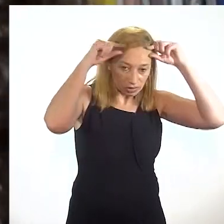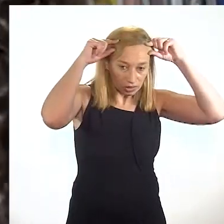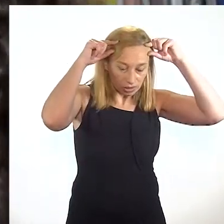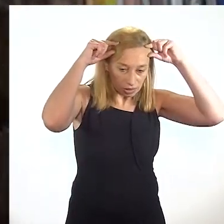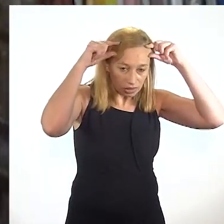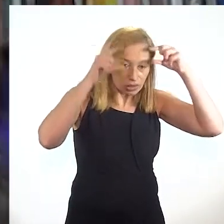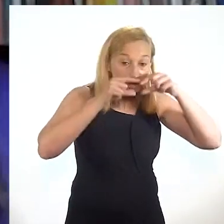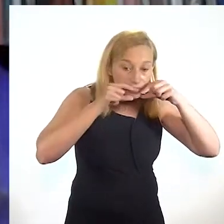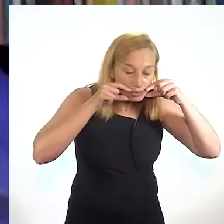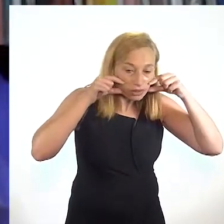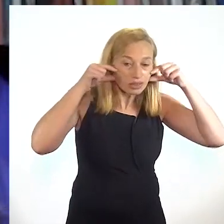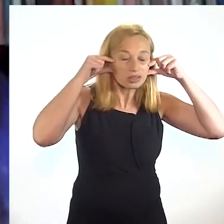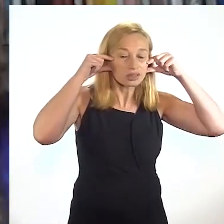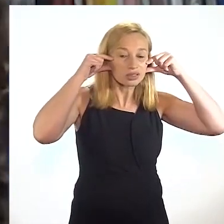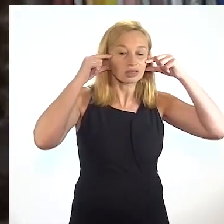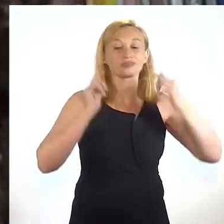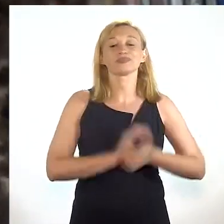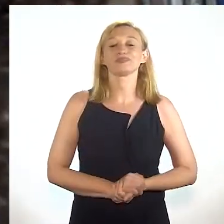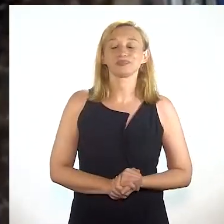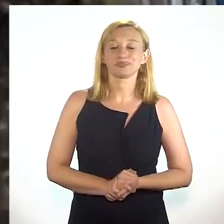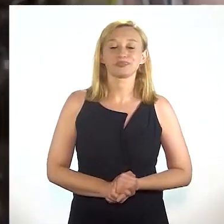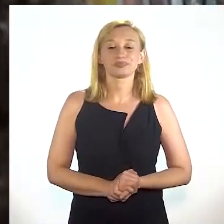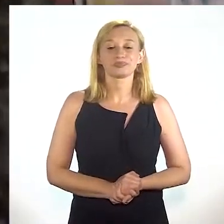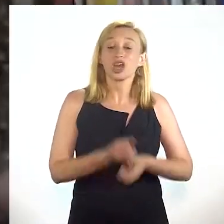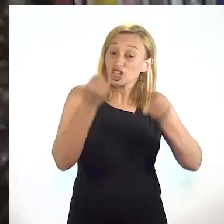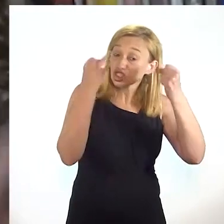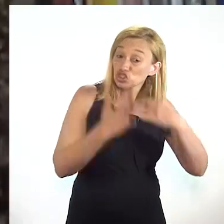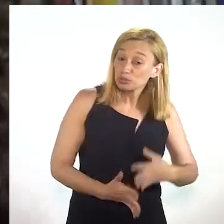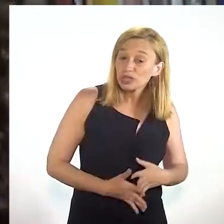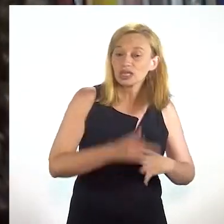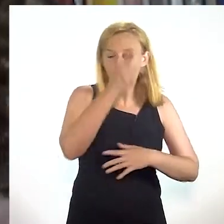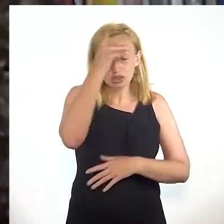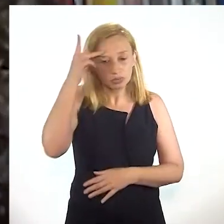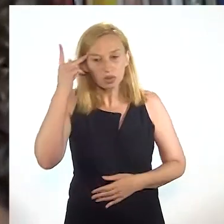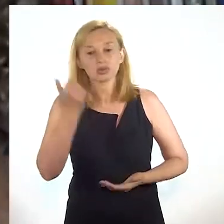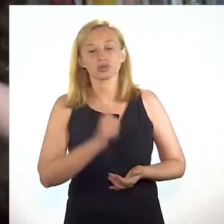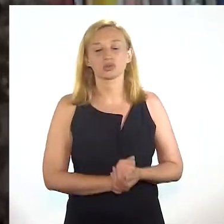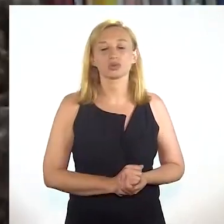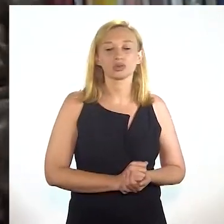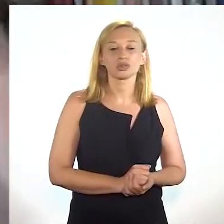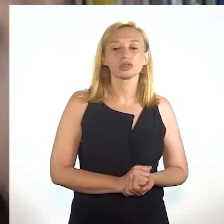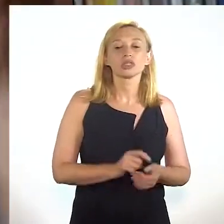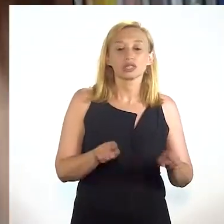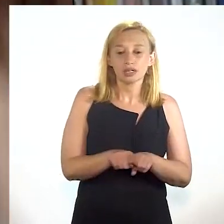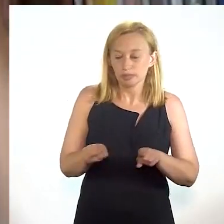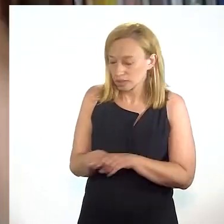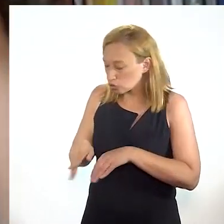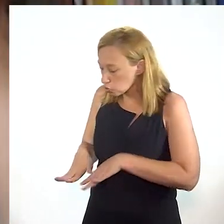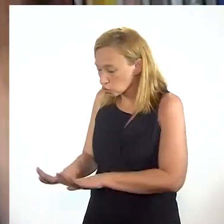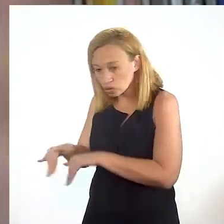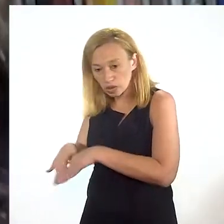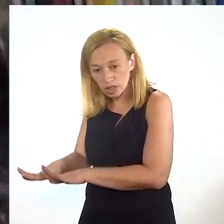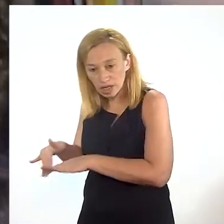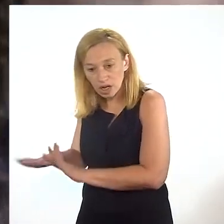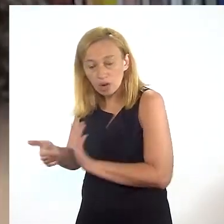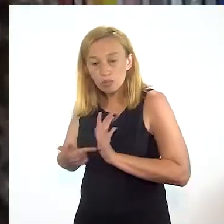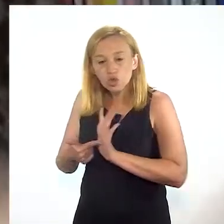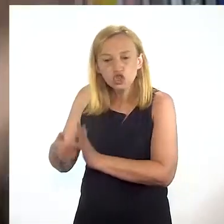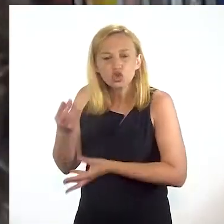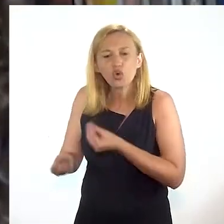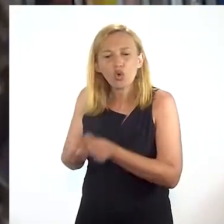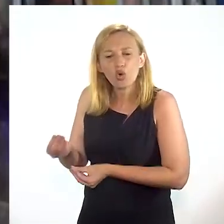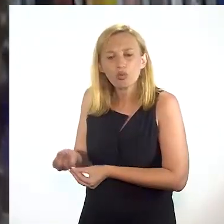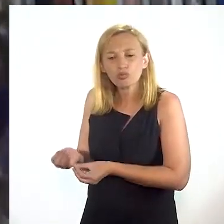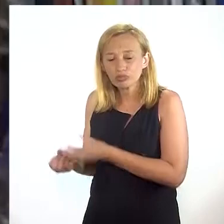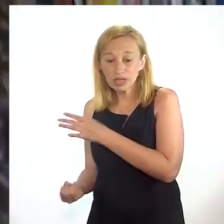era nem no pescoço, que não era nem debaixo da testa, né? Enfim, explicando para as pessoas. A gente